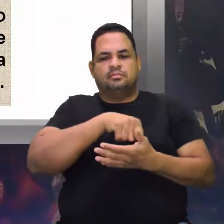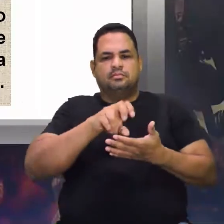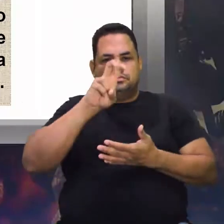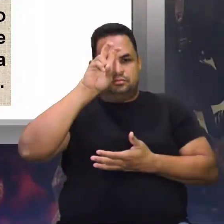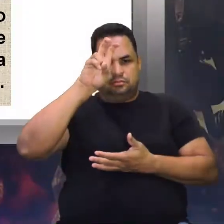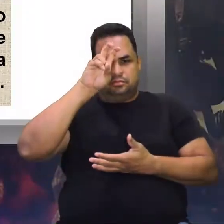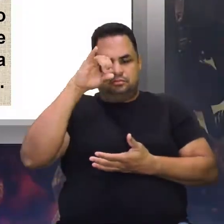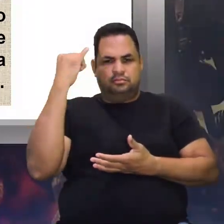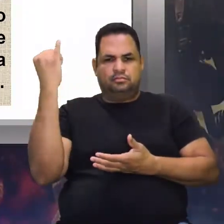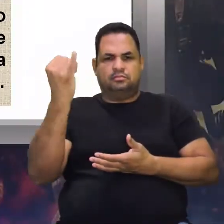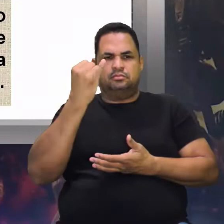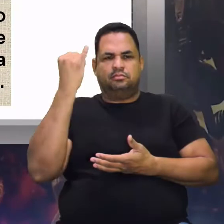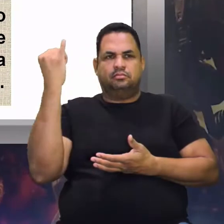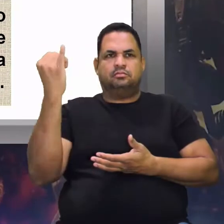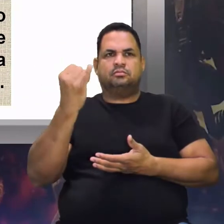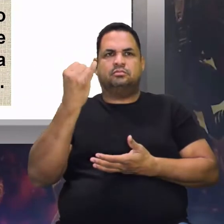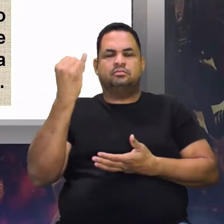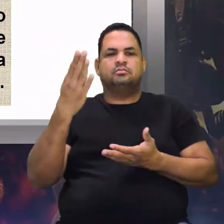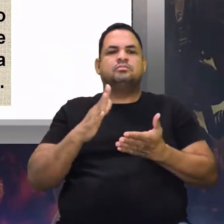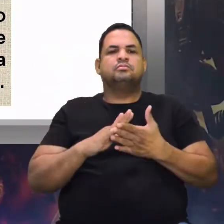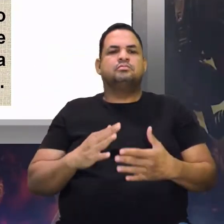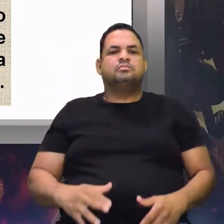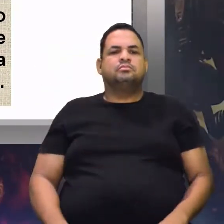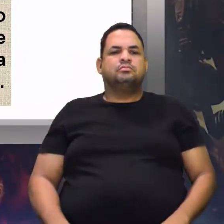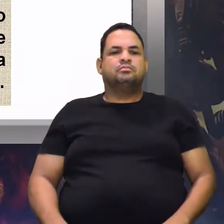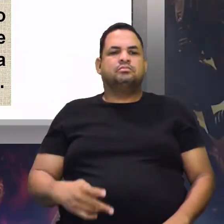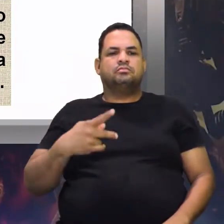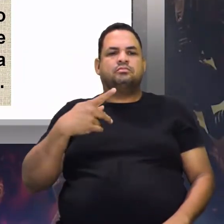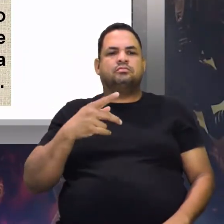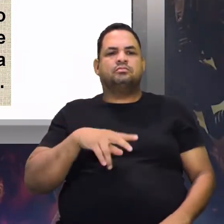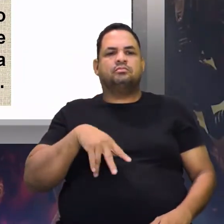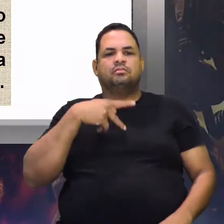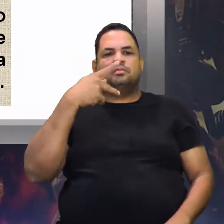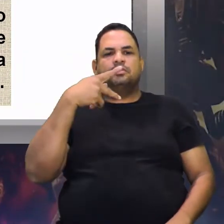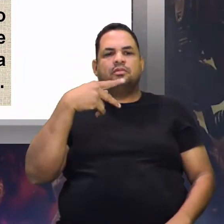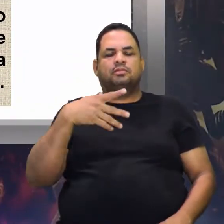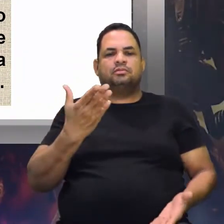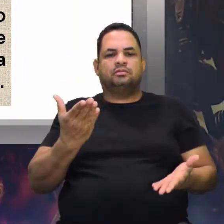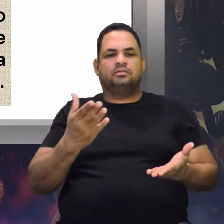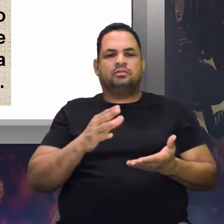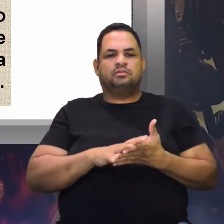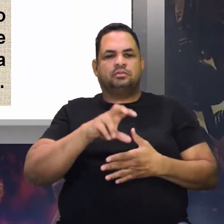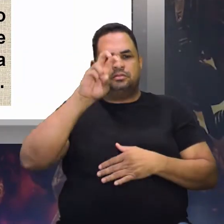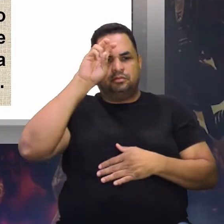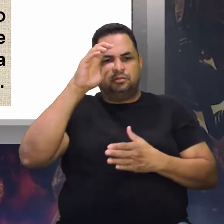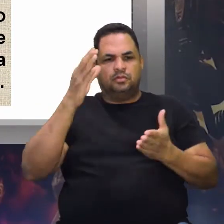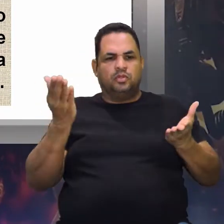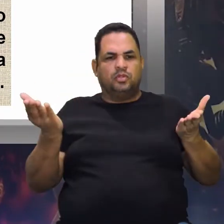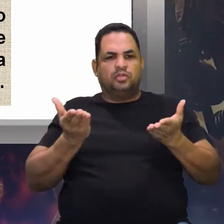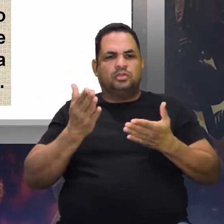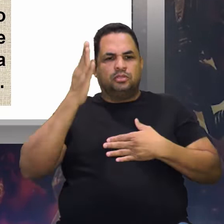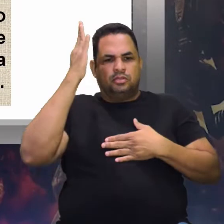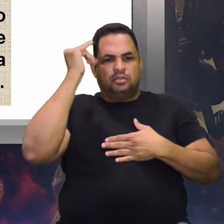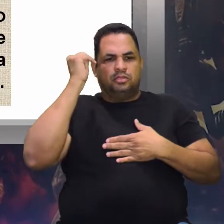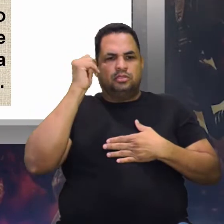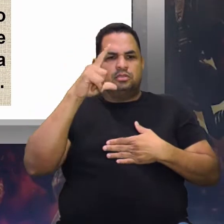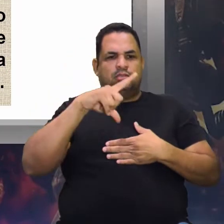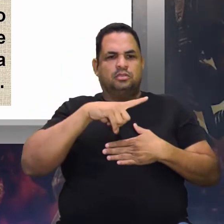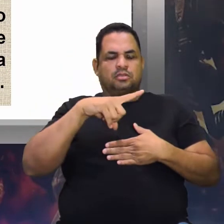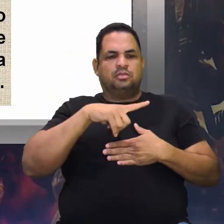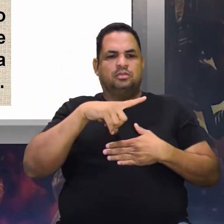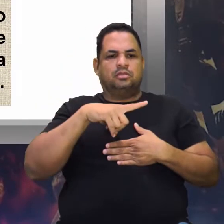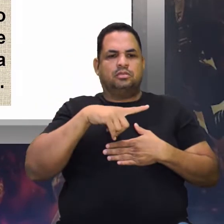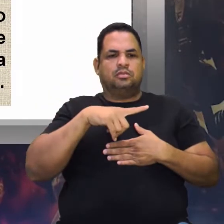ela é importantíssima para contar a história dos egípcios. Hoje, vocês sabiam que hoje existe